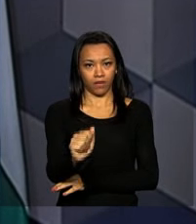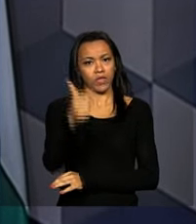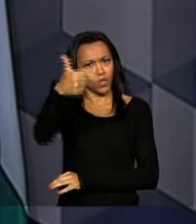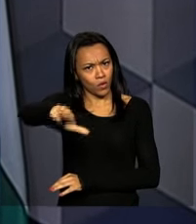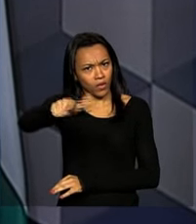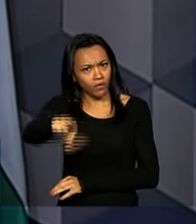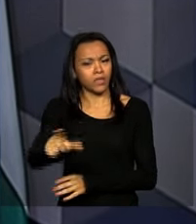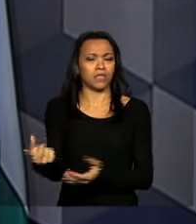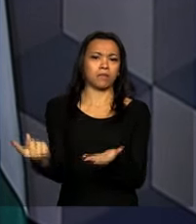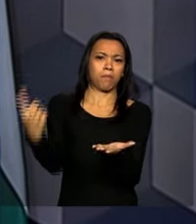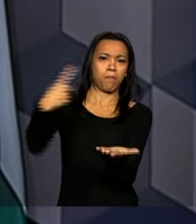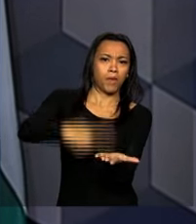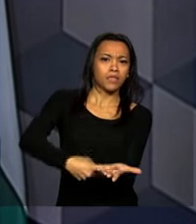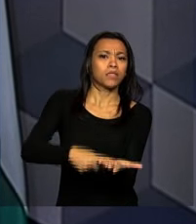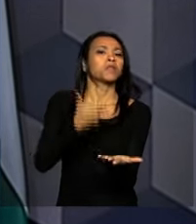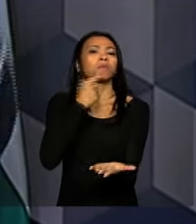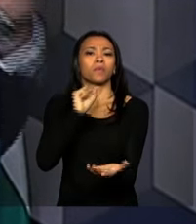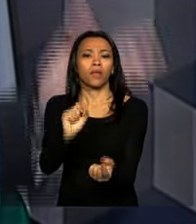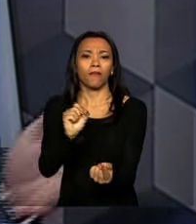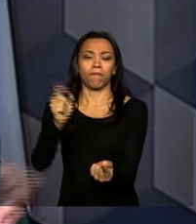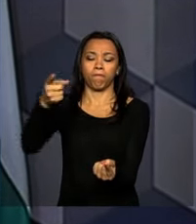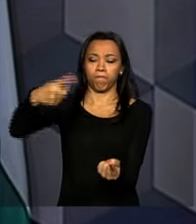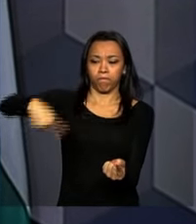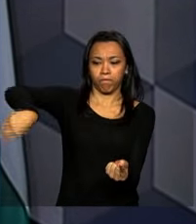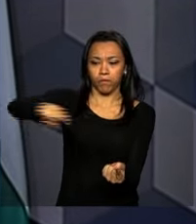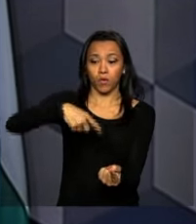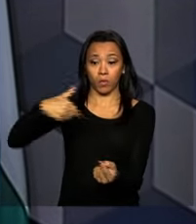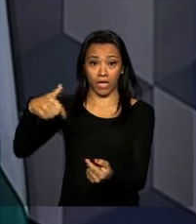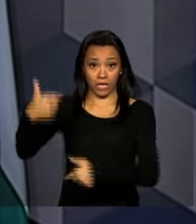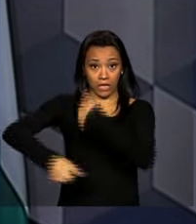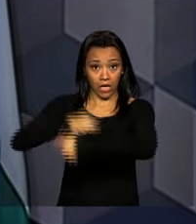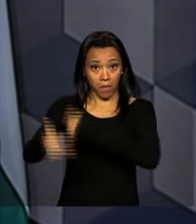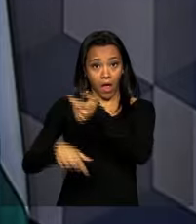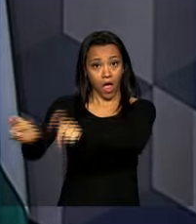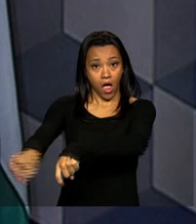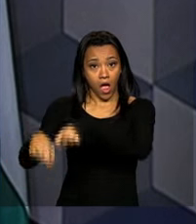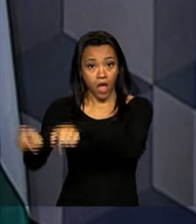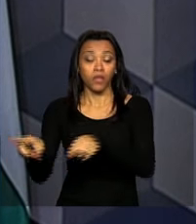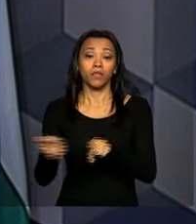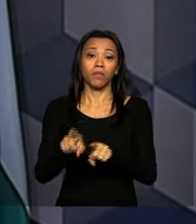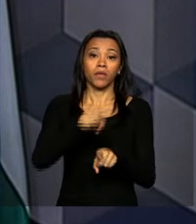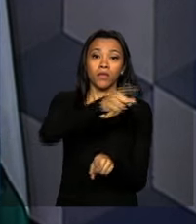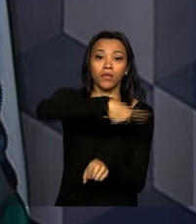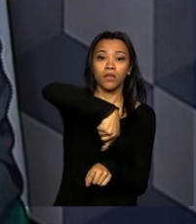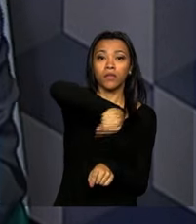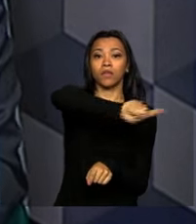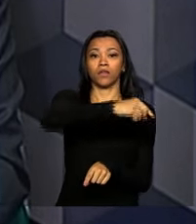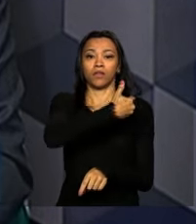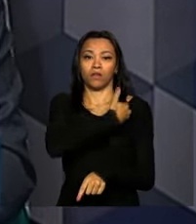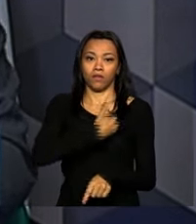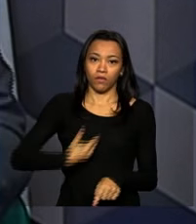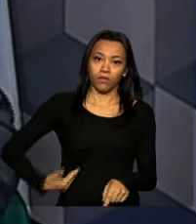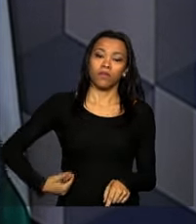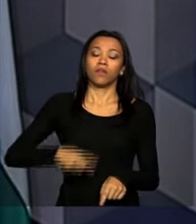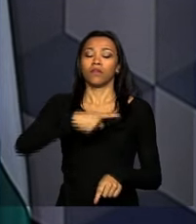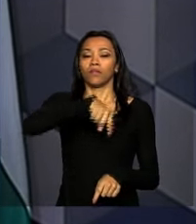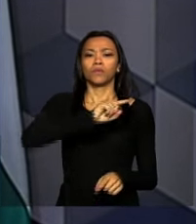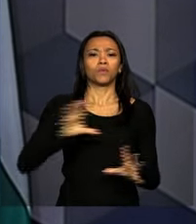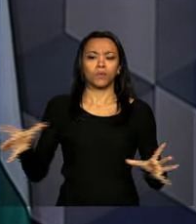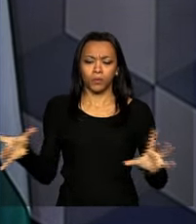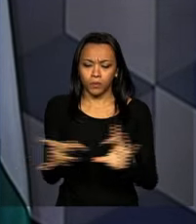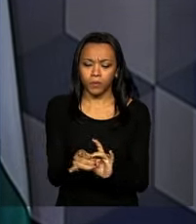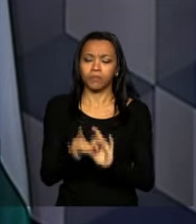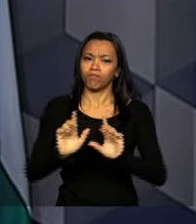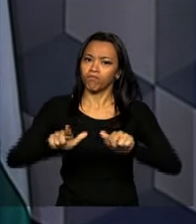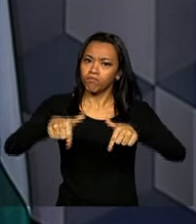parceria entre os produtores e as autoridades, fazer com que o nosso Plano Safra dê bons frutos para o nosso